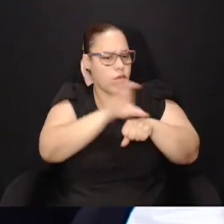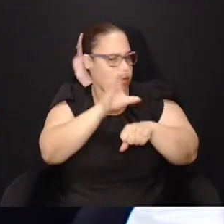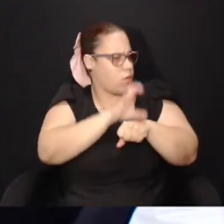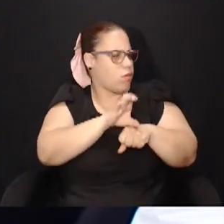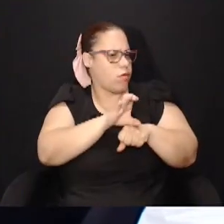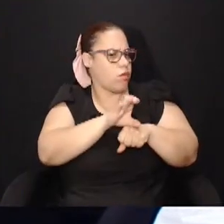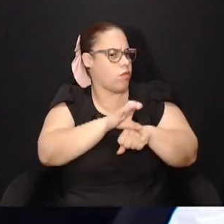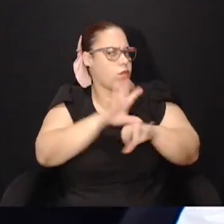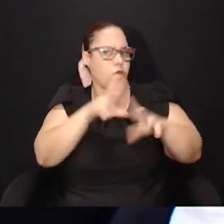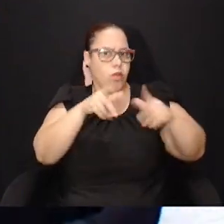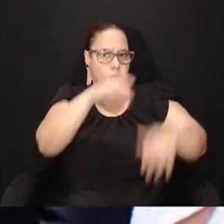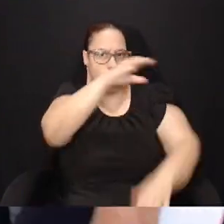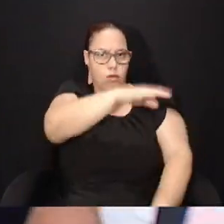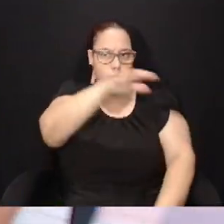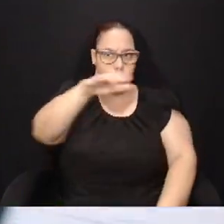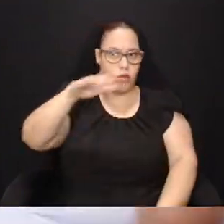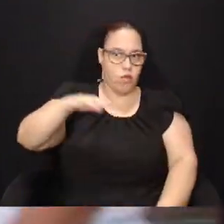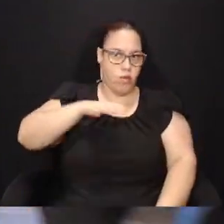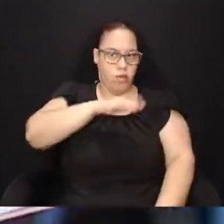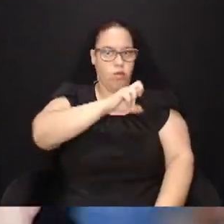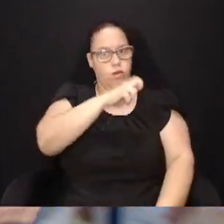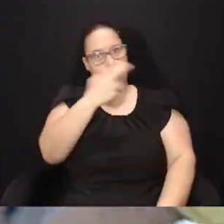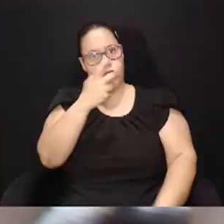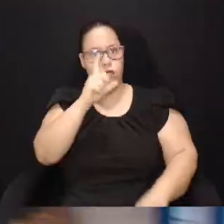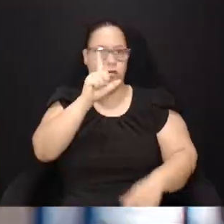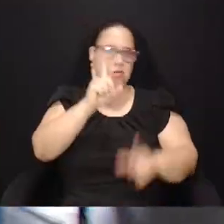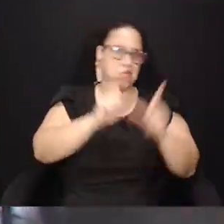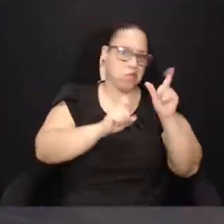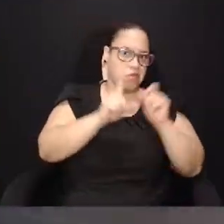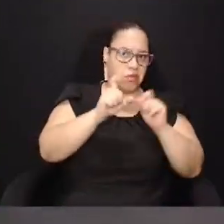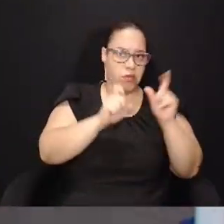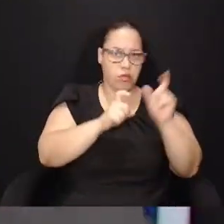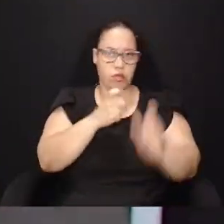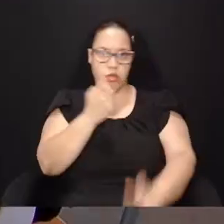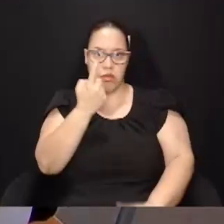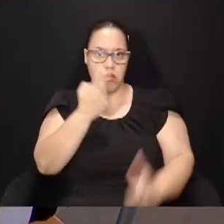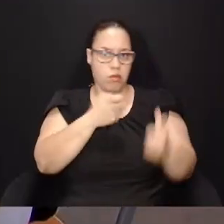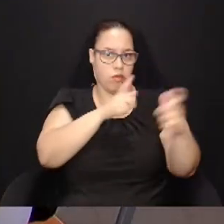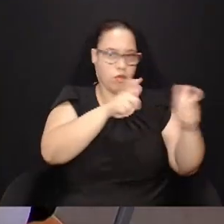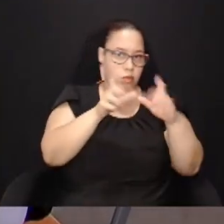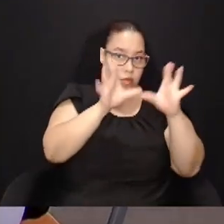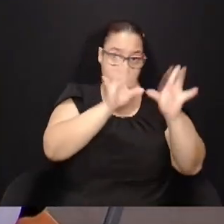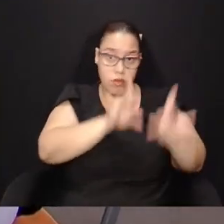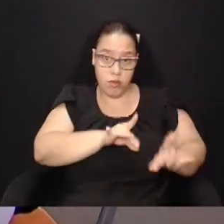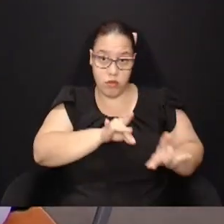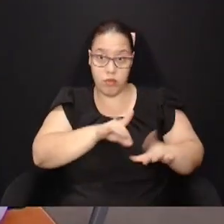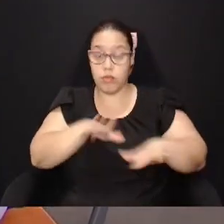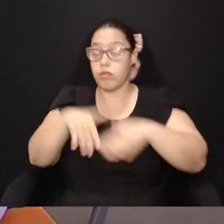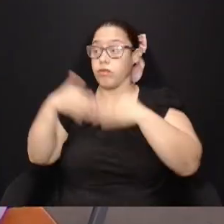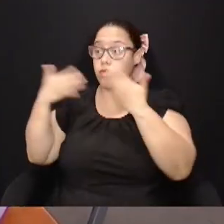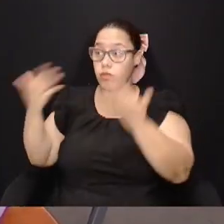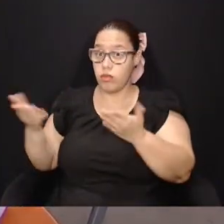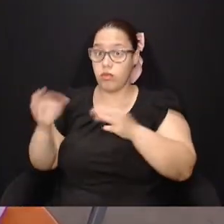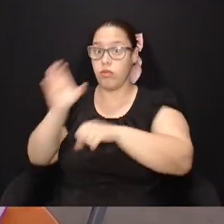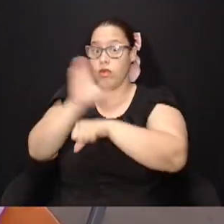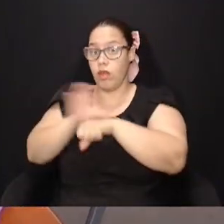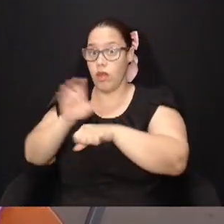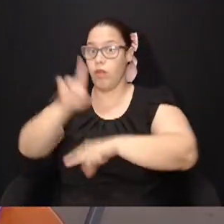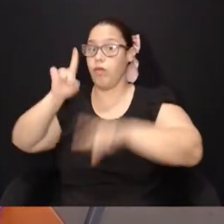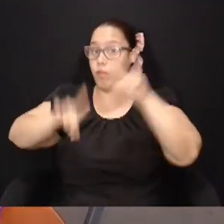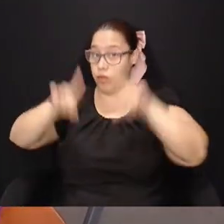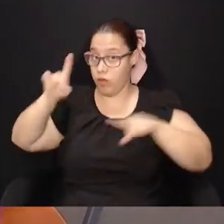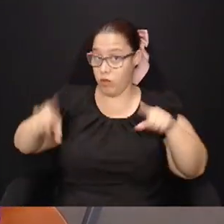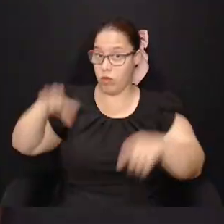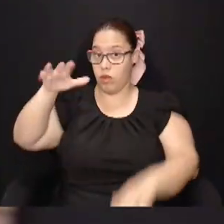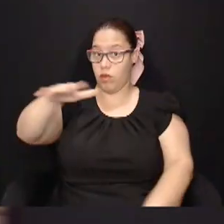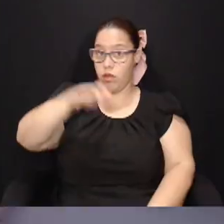unidades do Seprocamp, ou tem alguns cursos que são disponíveis apenas em unidades específicas? Então, os cursos eles variam de uma unidade para outra, não são os